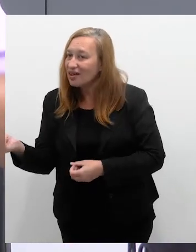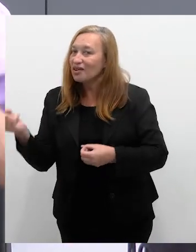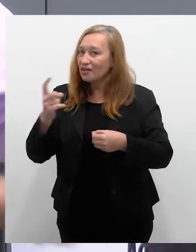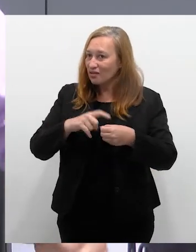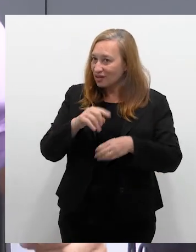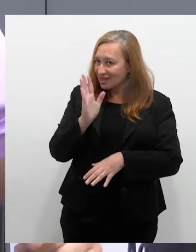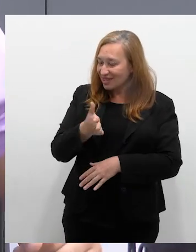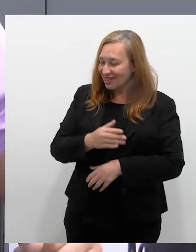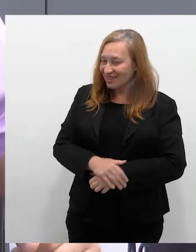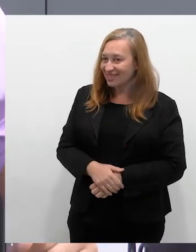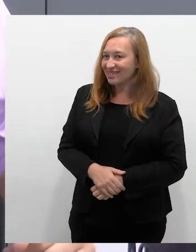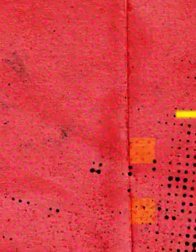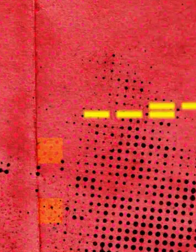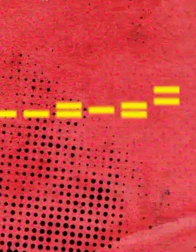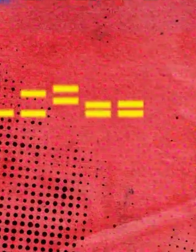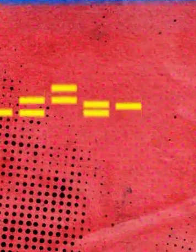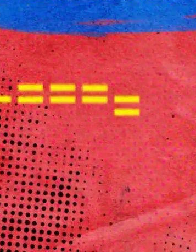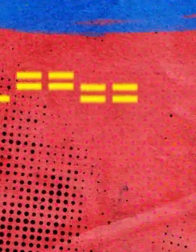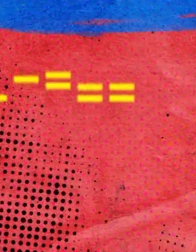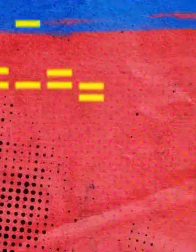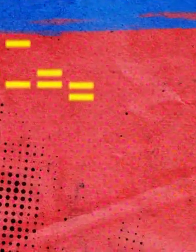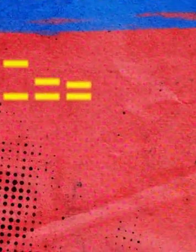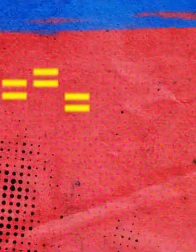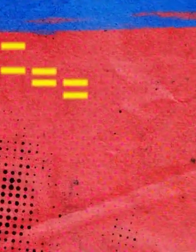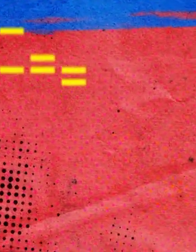daí, daqui a pouco a gente volta.